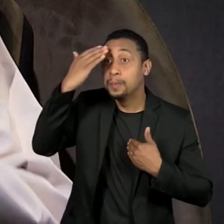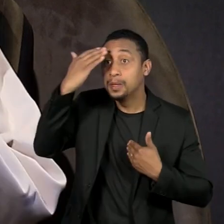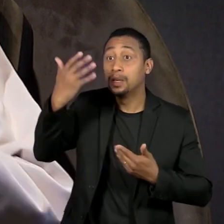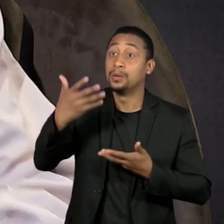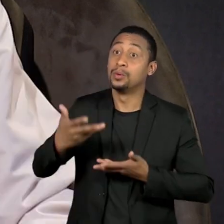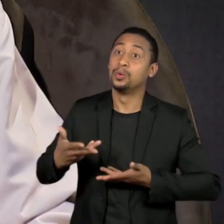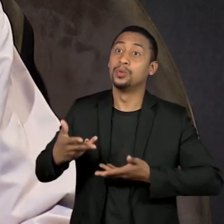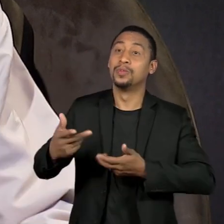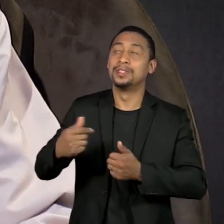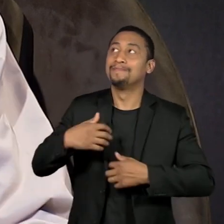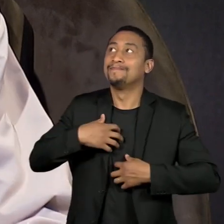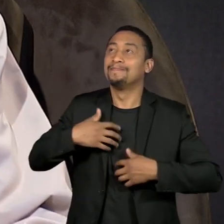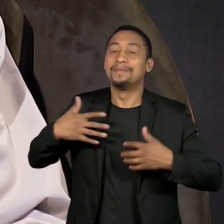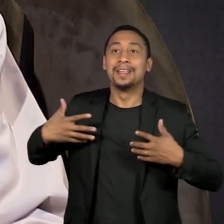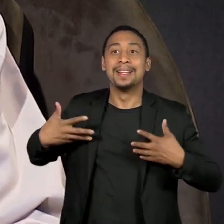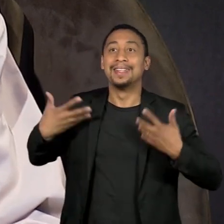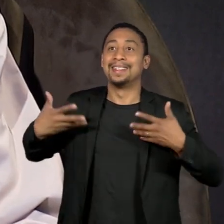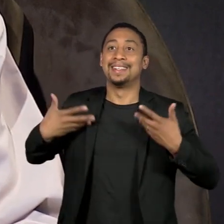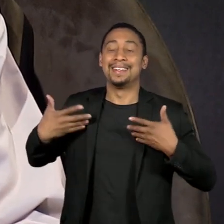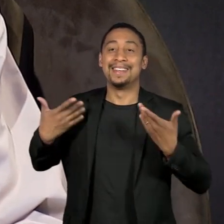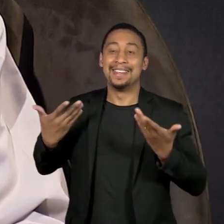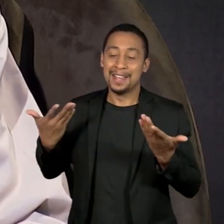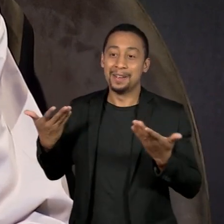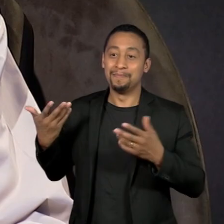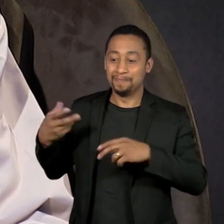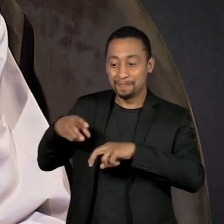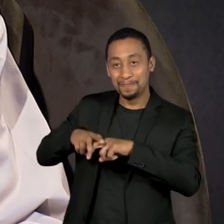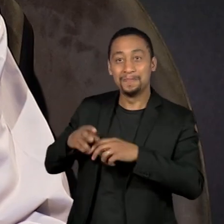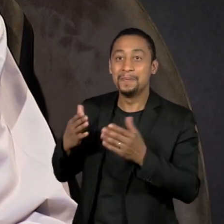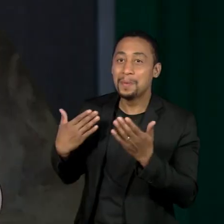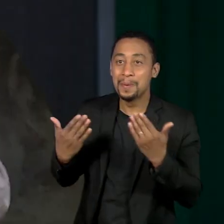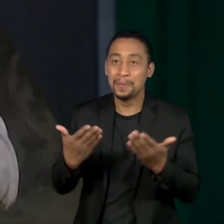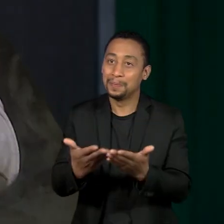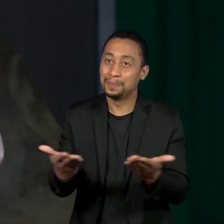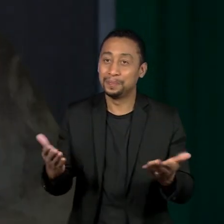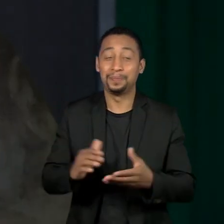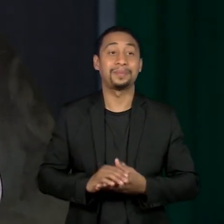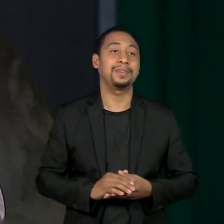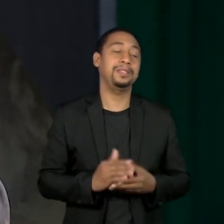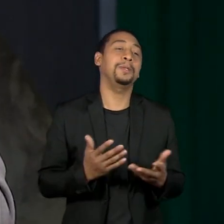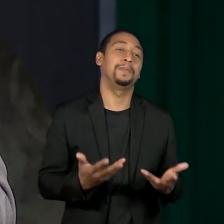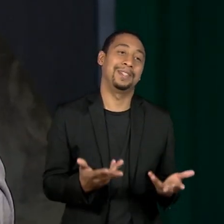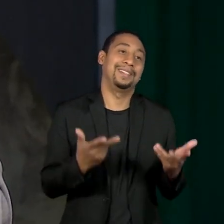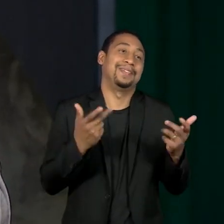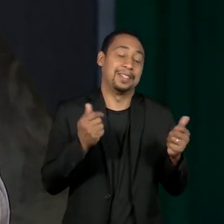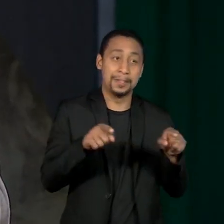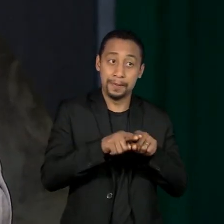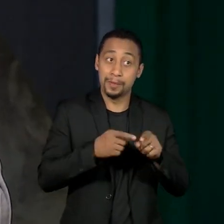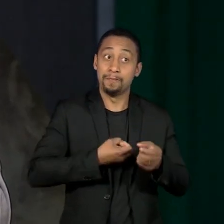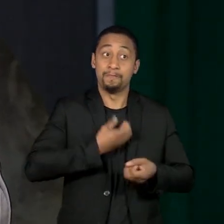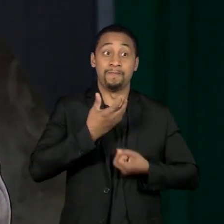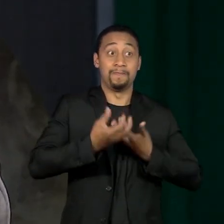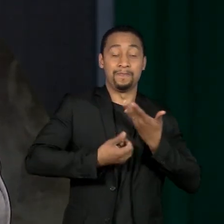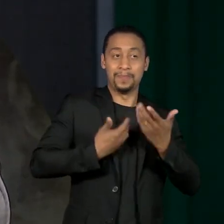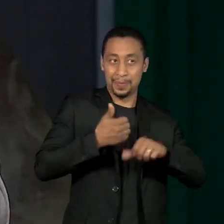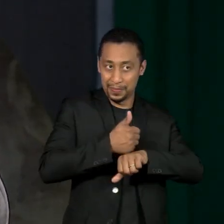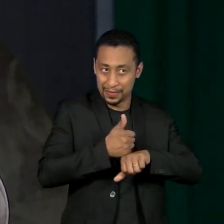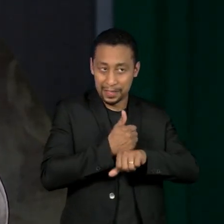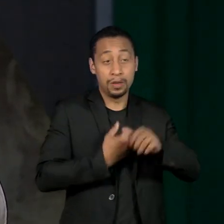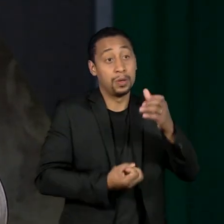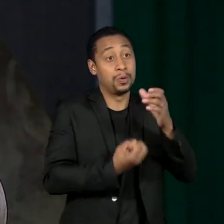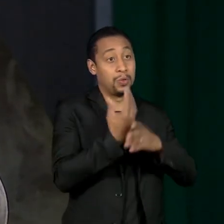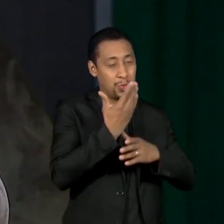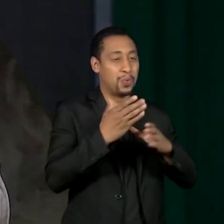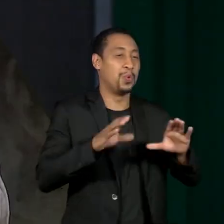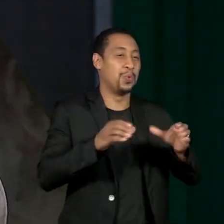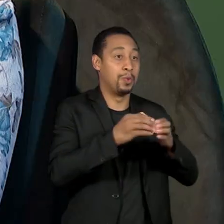é uma alegria estar aqui com você para esse bate-papo. Maravilha. E também a poeta, escritora e fundadora do